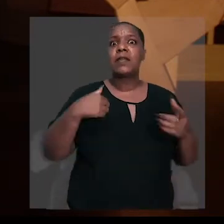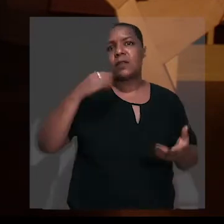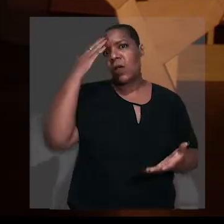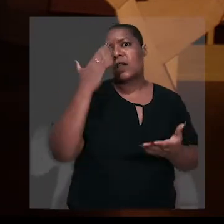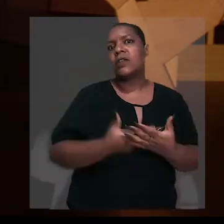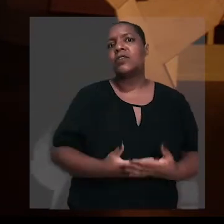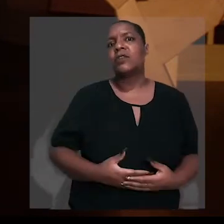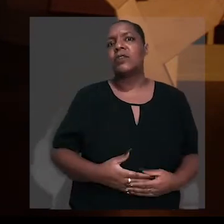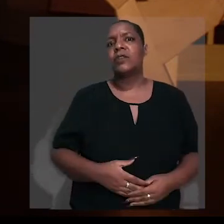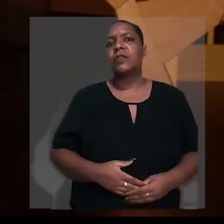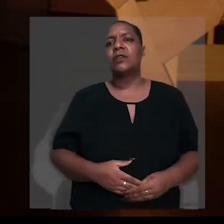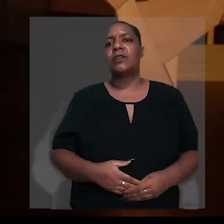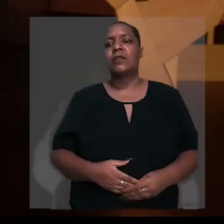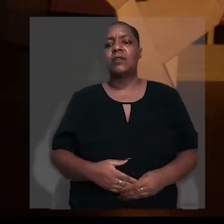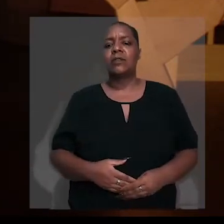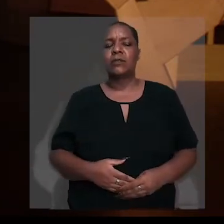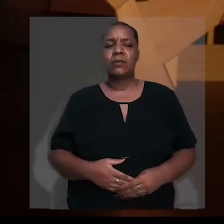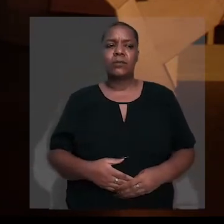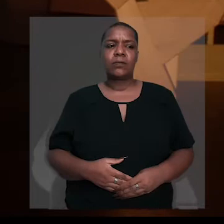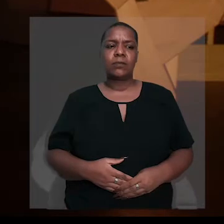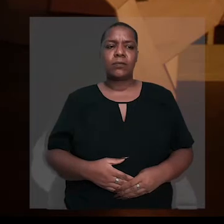Mas eu acredito.